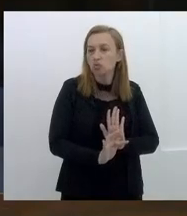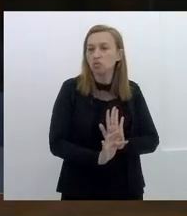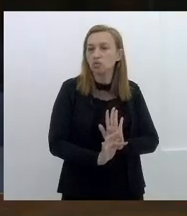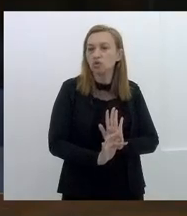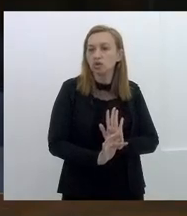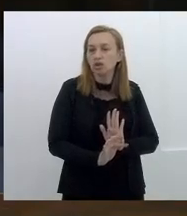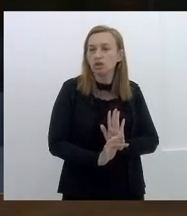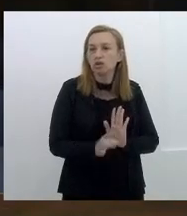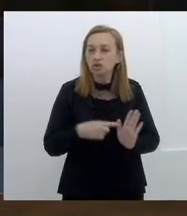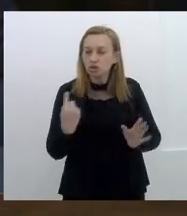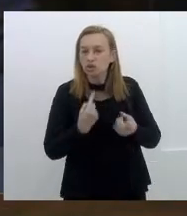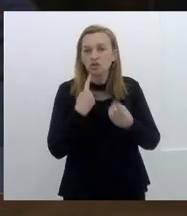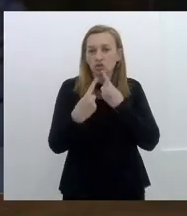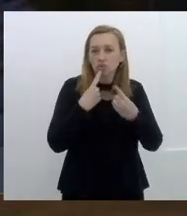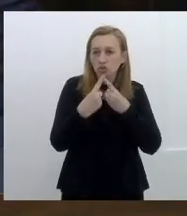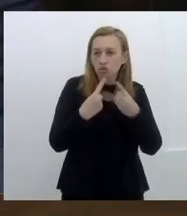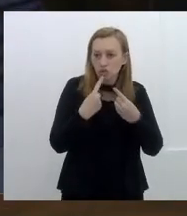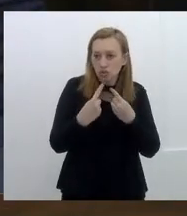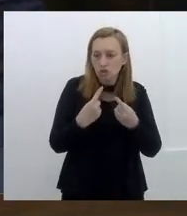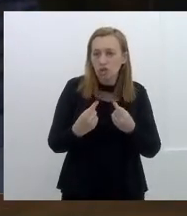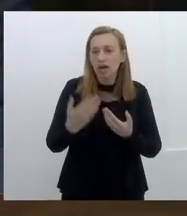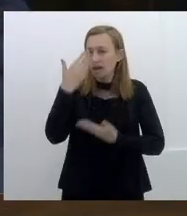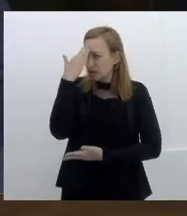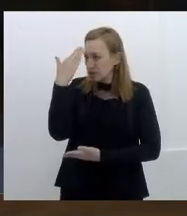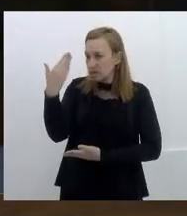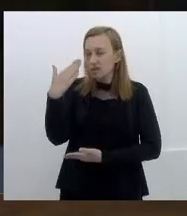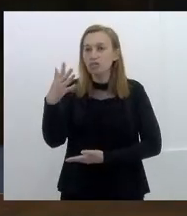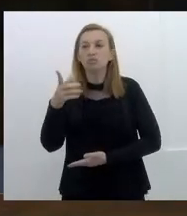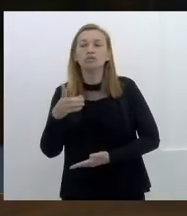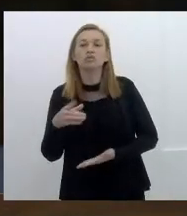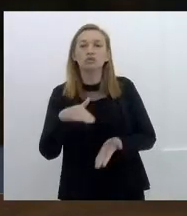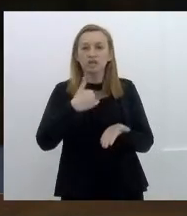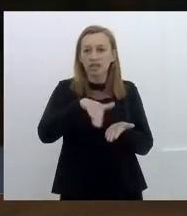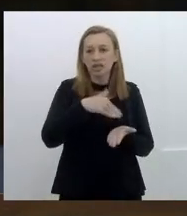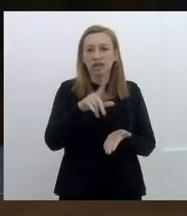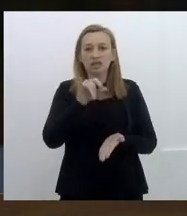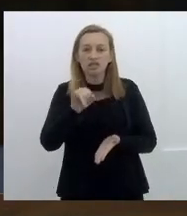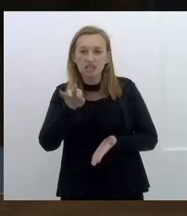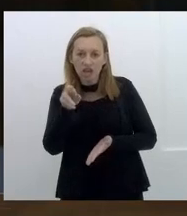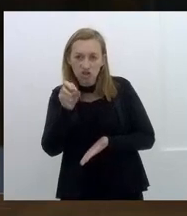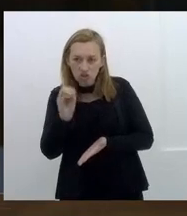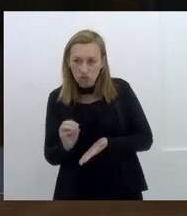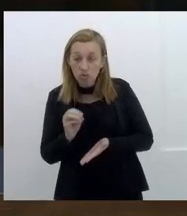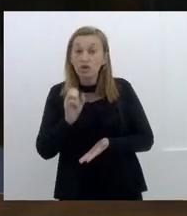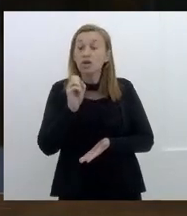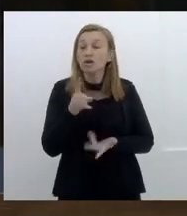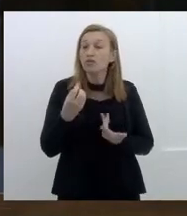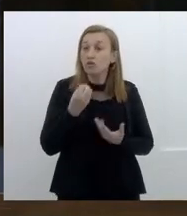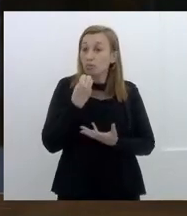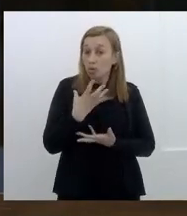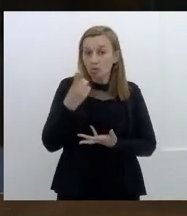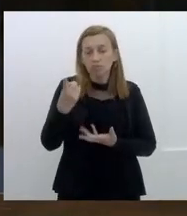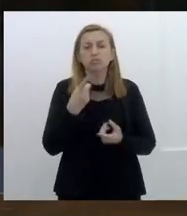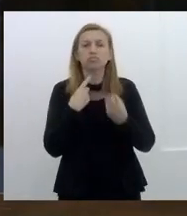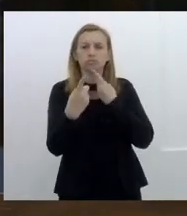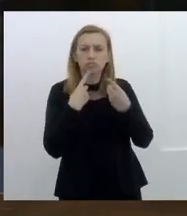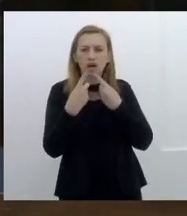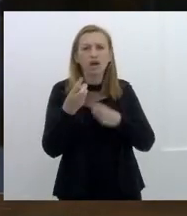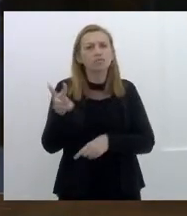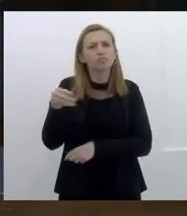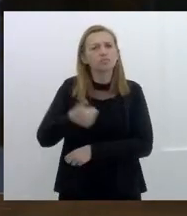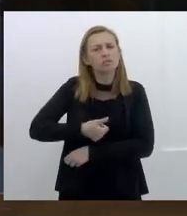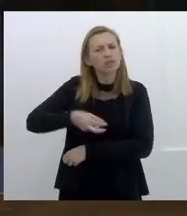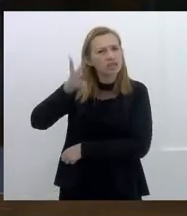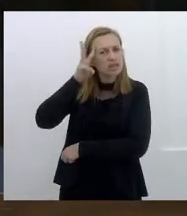texto fruto das nossas discussões agradecer ao secretário Sérgio Aureliano que foi insensível a esse diálogo aqui na primeira